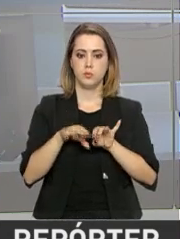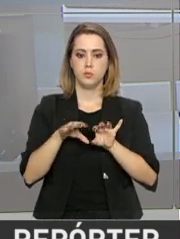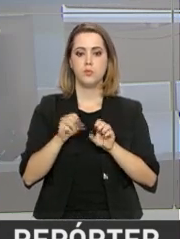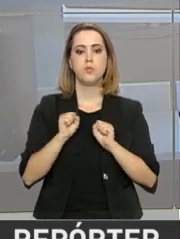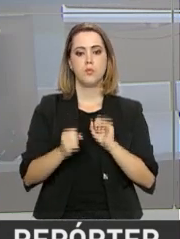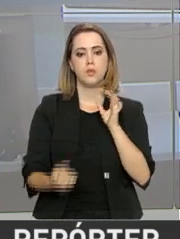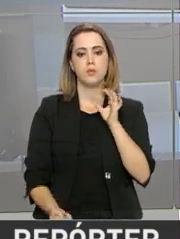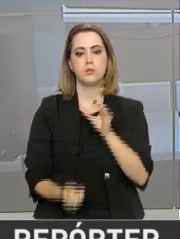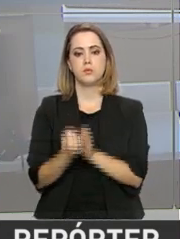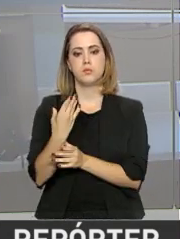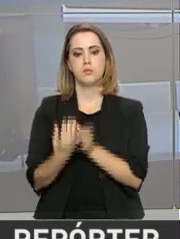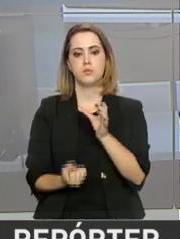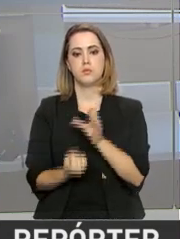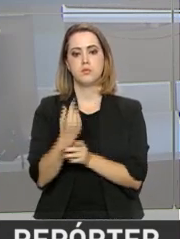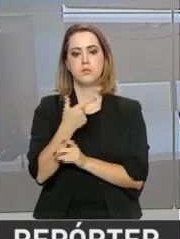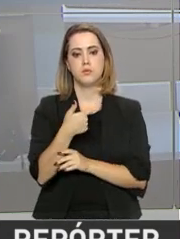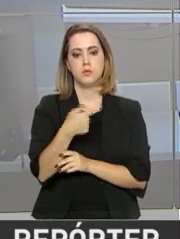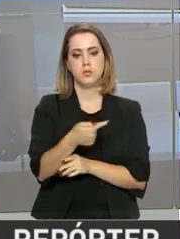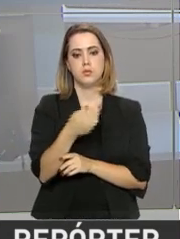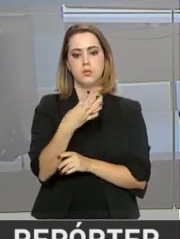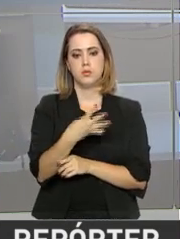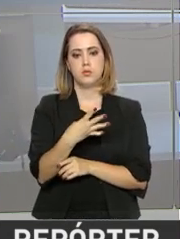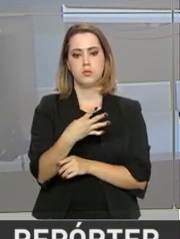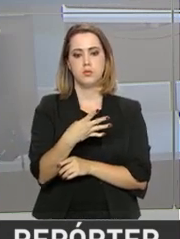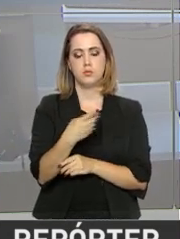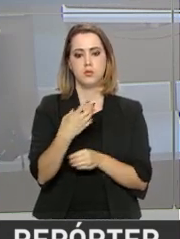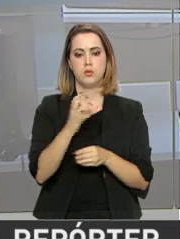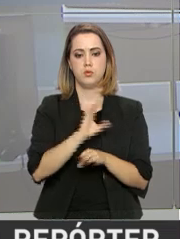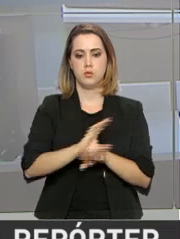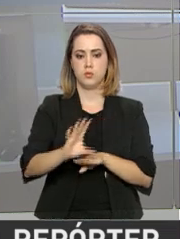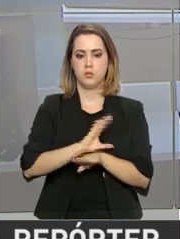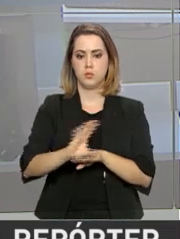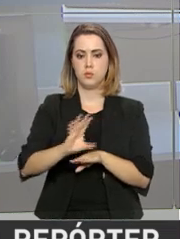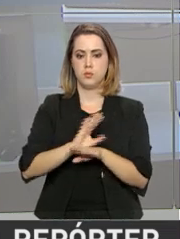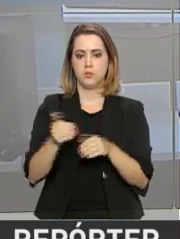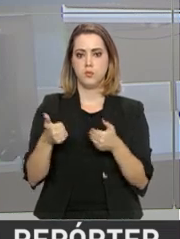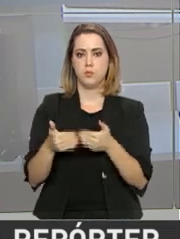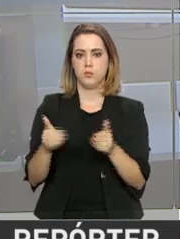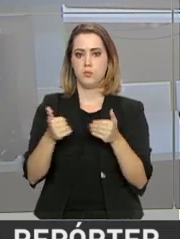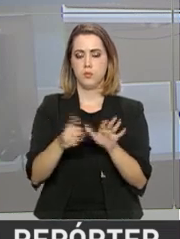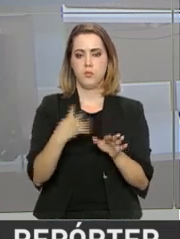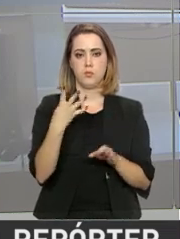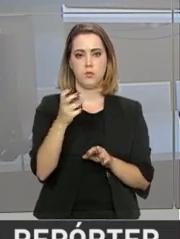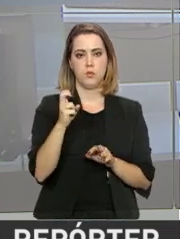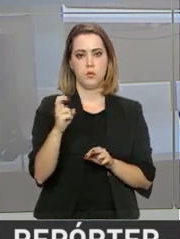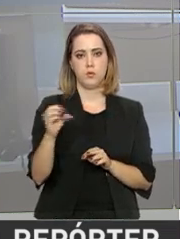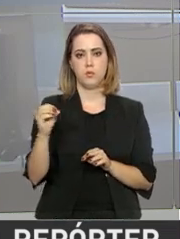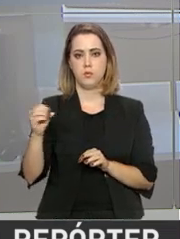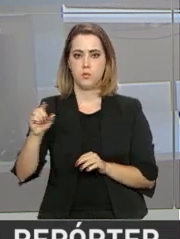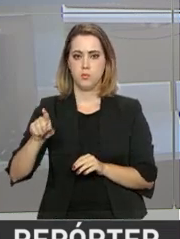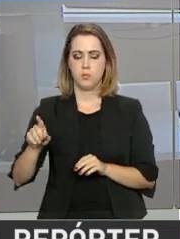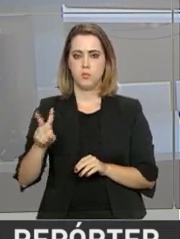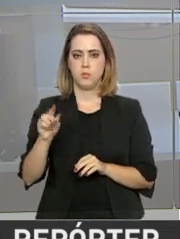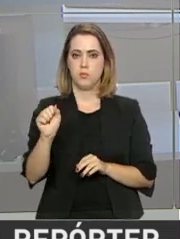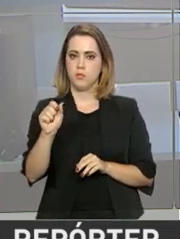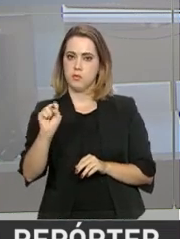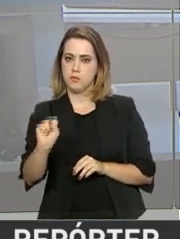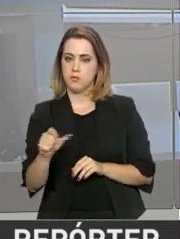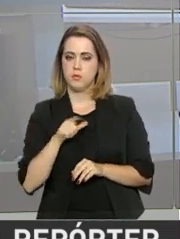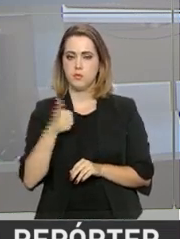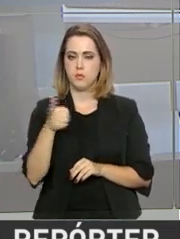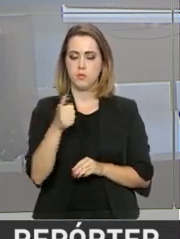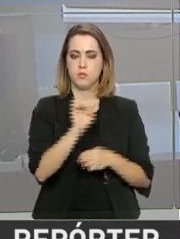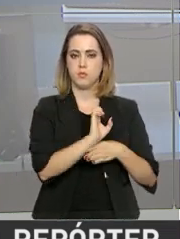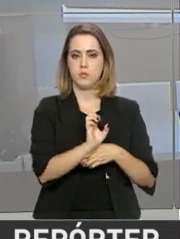de 74 cursos superiores que vão abrir aproximadamente 4.500 vagas em 11 estados entre os cursos que